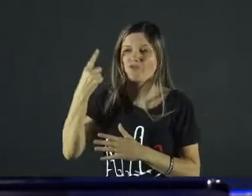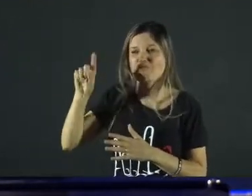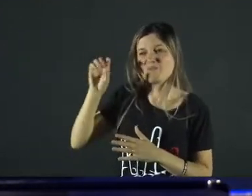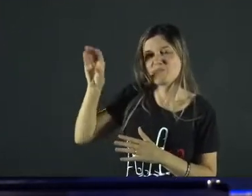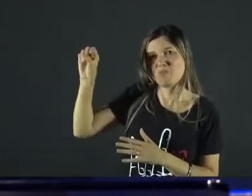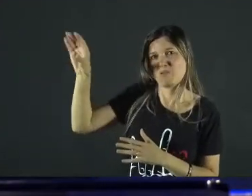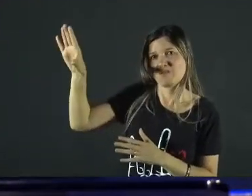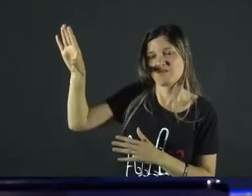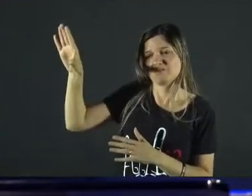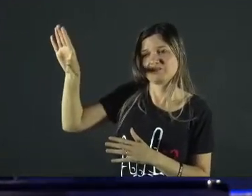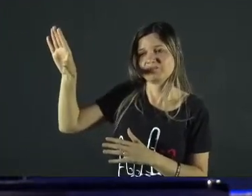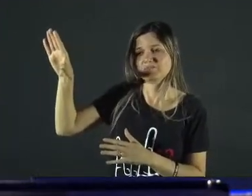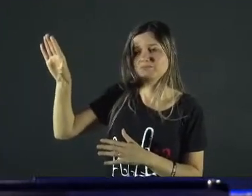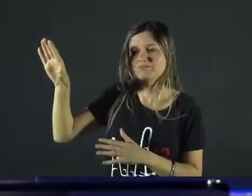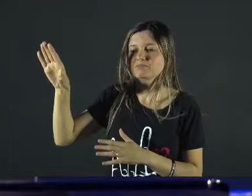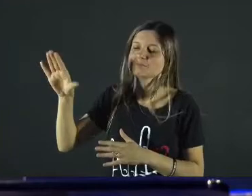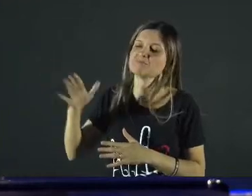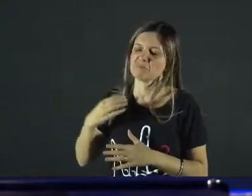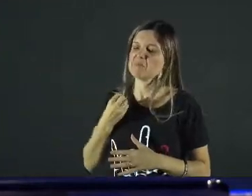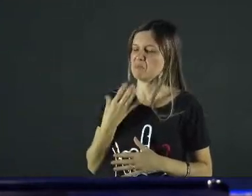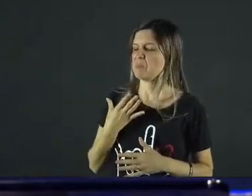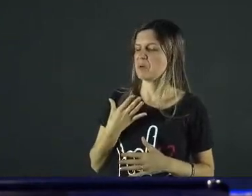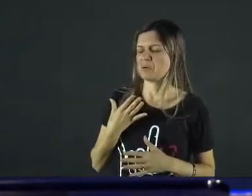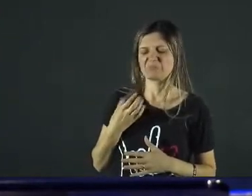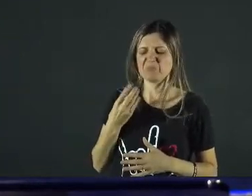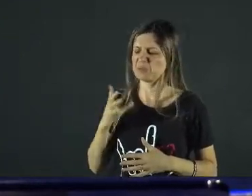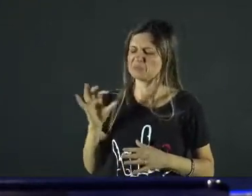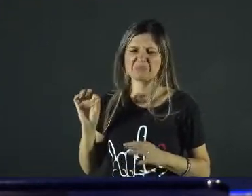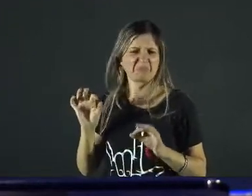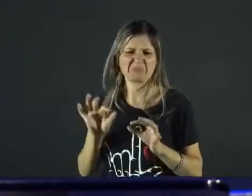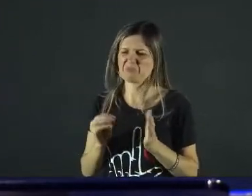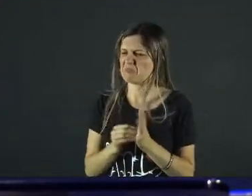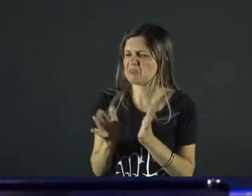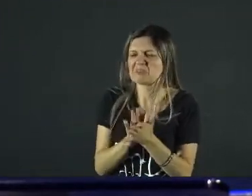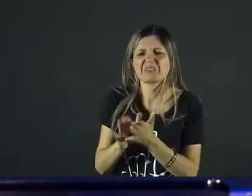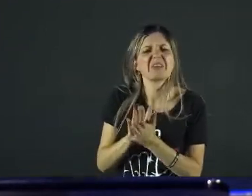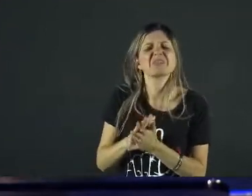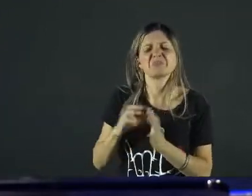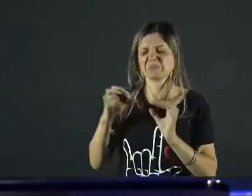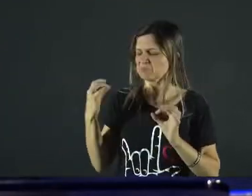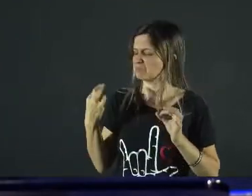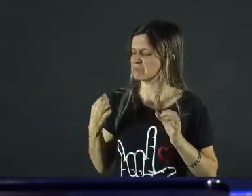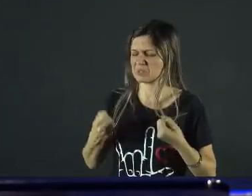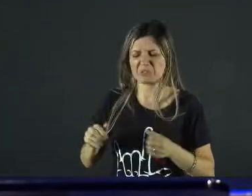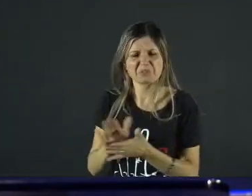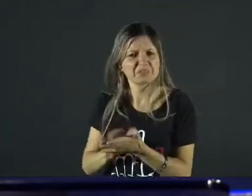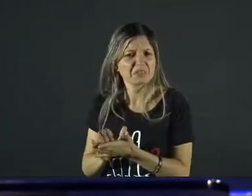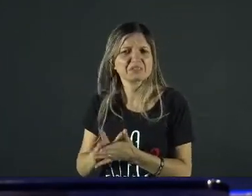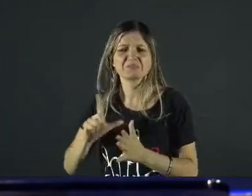embora, se dizendo ter tudo abastecida, não está precisando de nada.